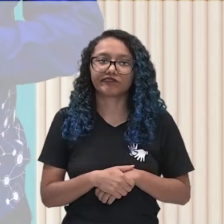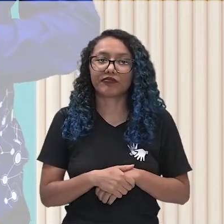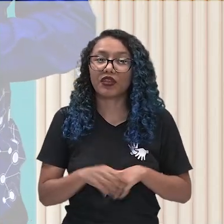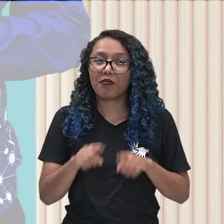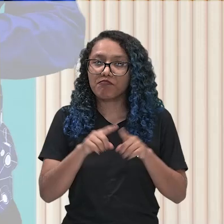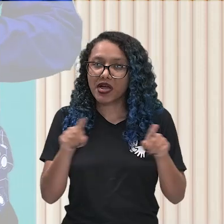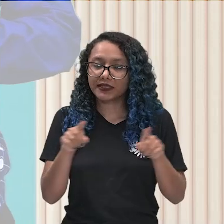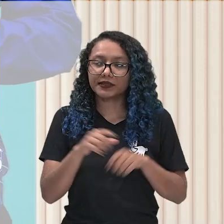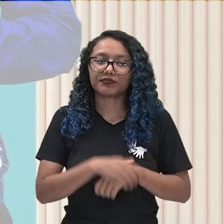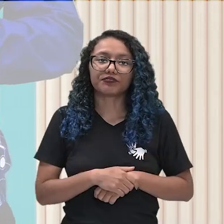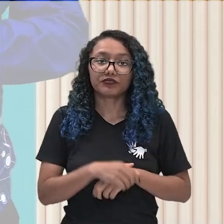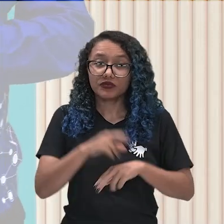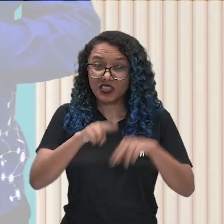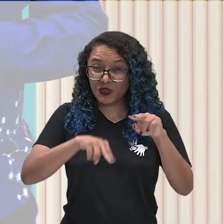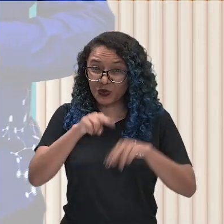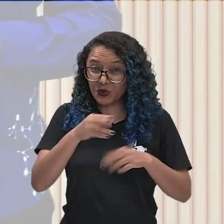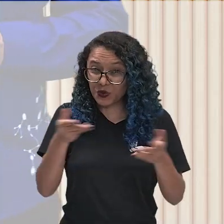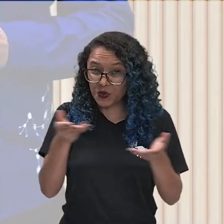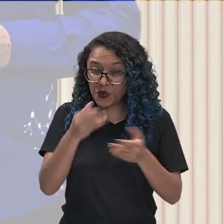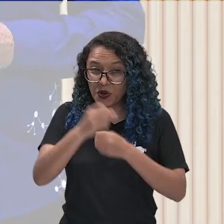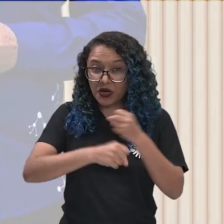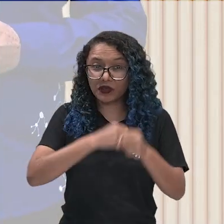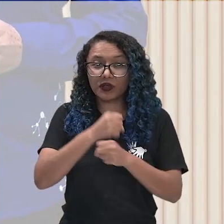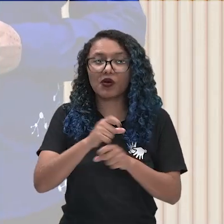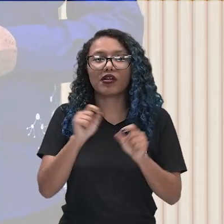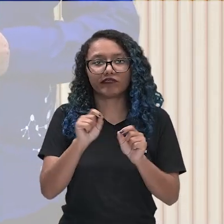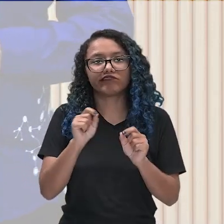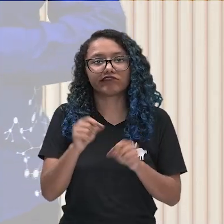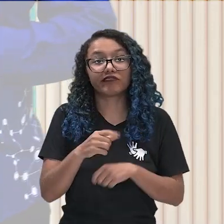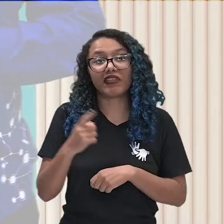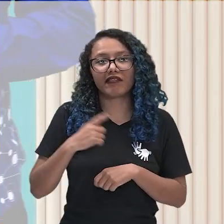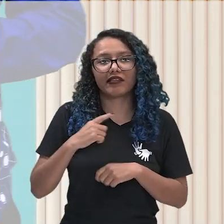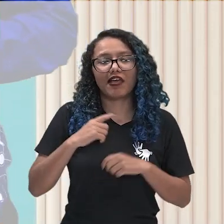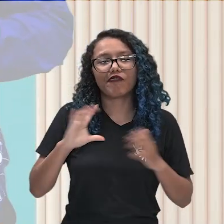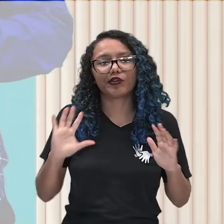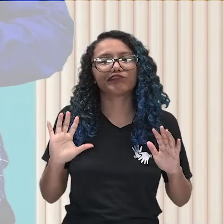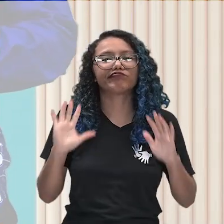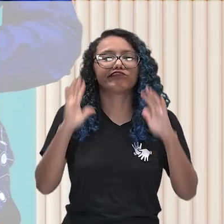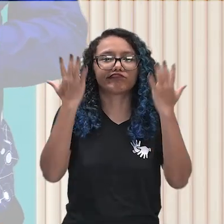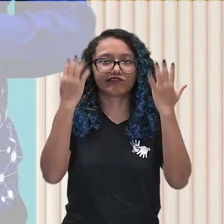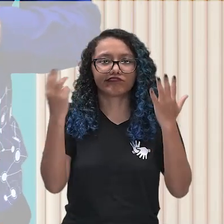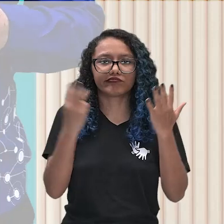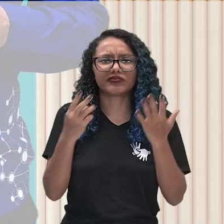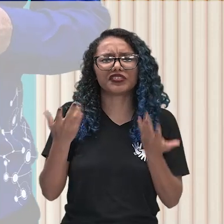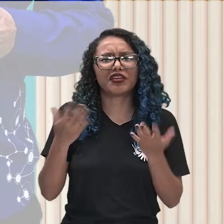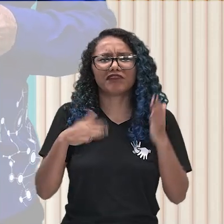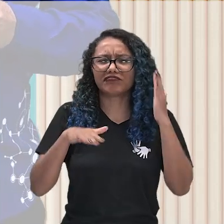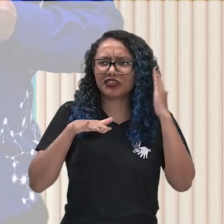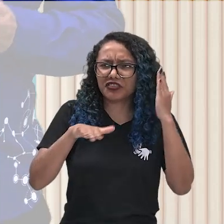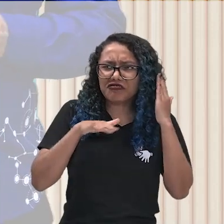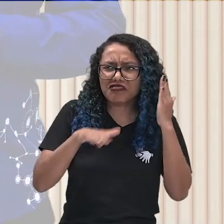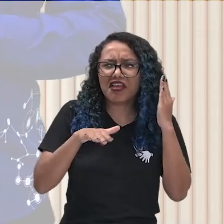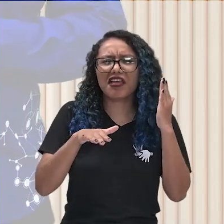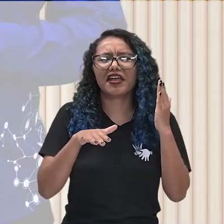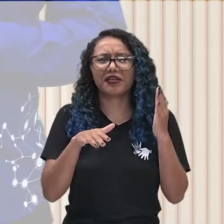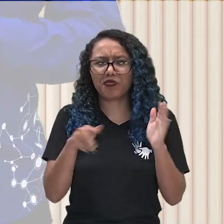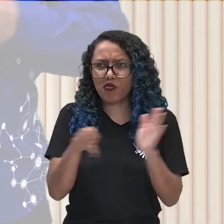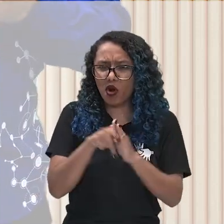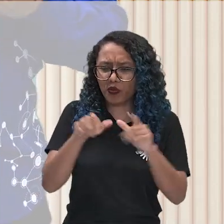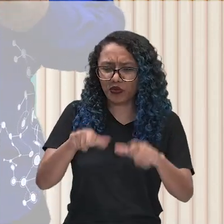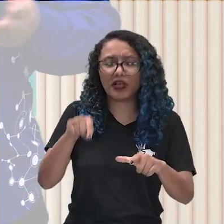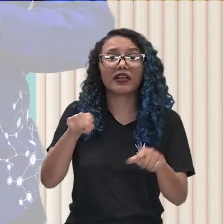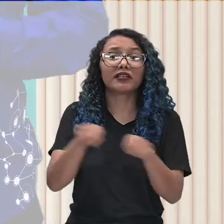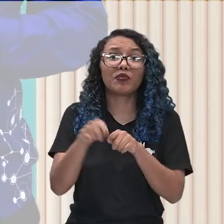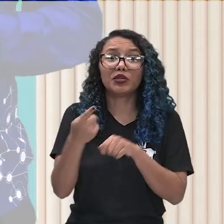2024, acontece a 3ª edição do festival, que contará ainda com DJs de lá e de fora, de